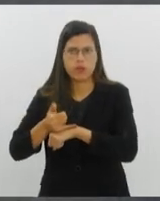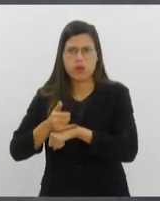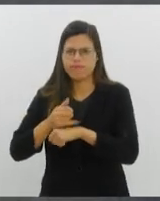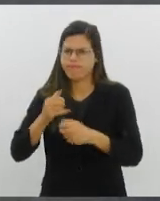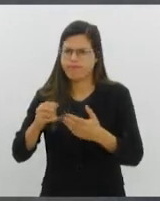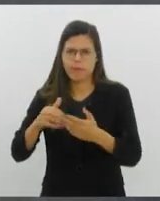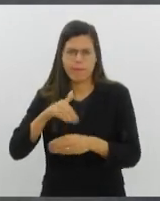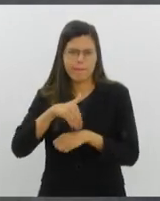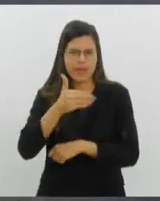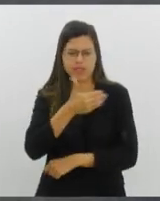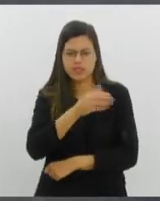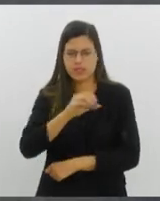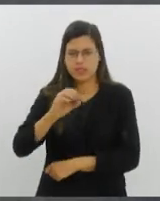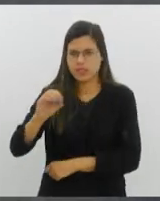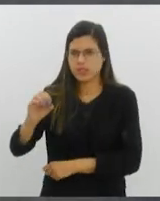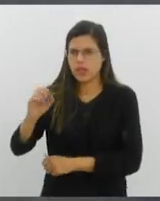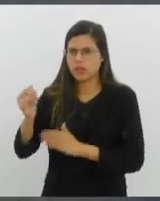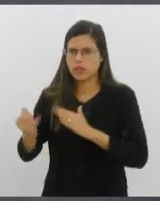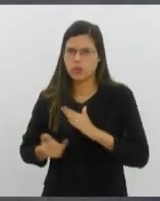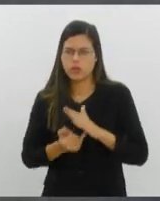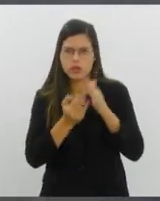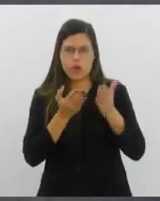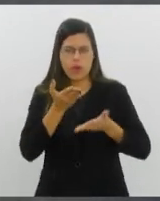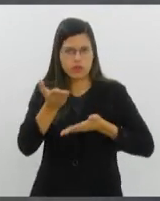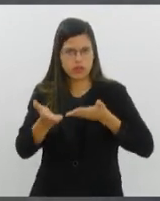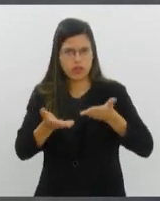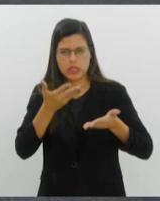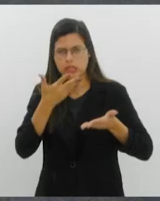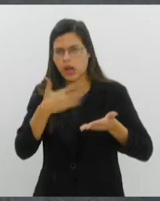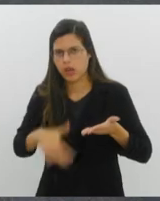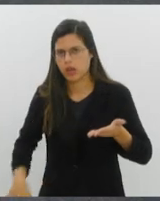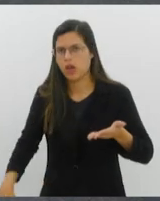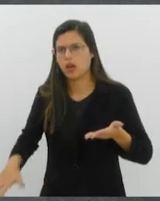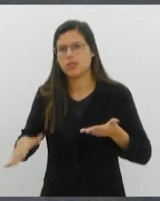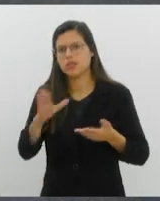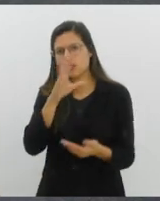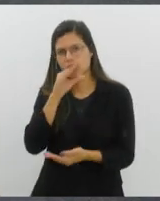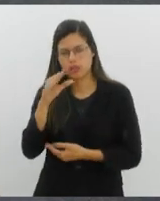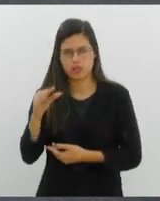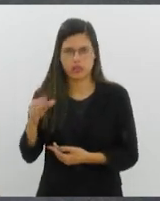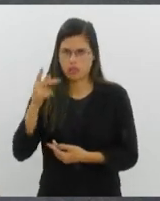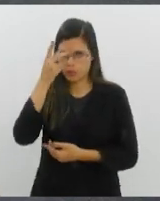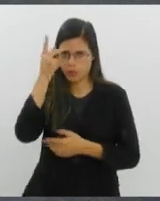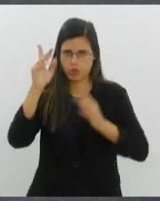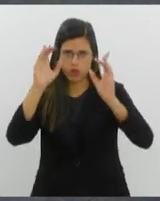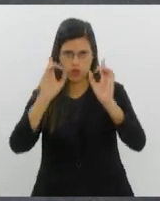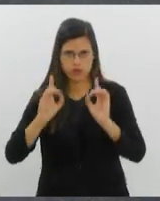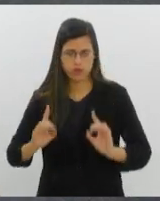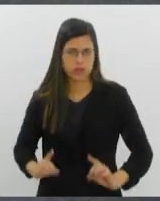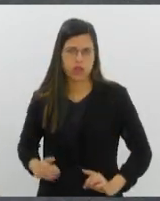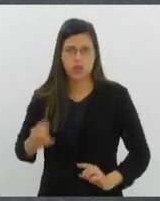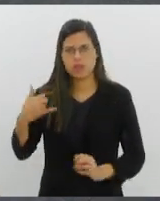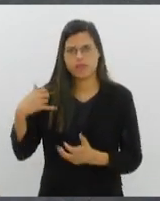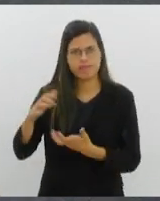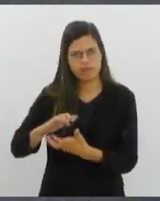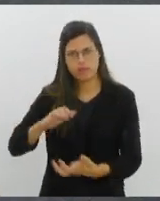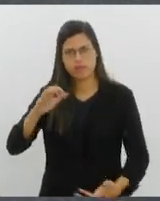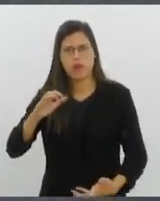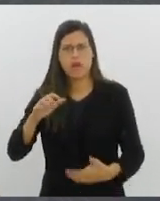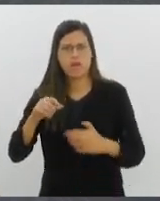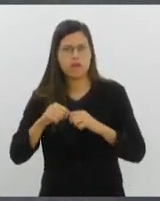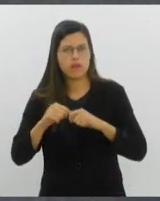instituições, que atende criança, adolescente, pessoa com deficiência, pessoa idosa, faz um trabalho de